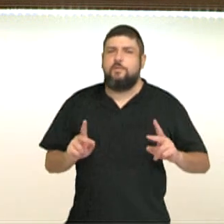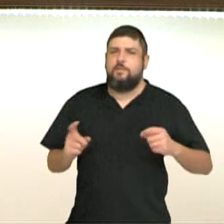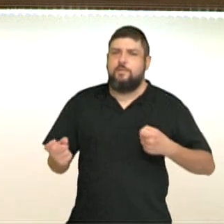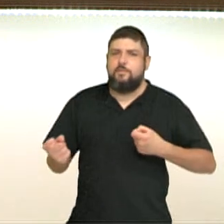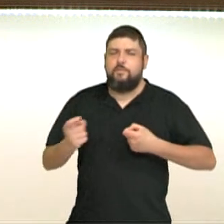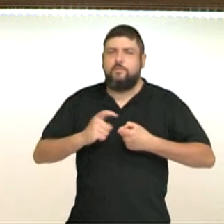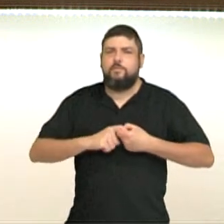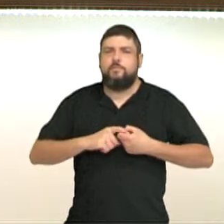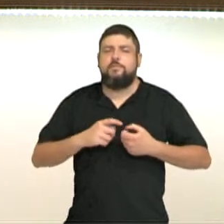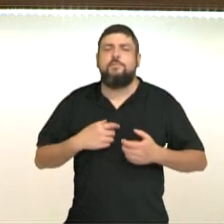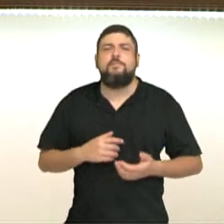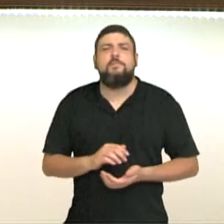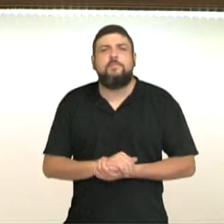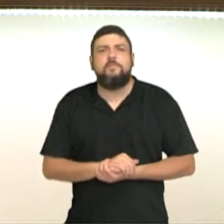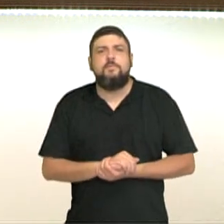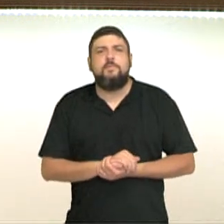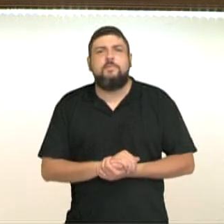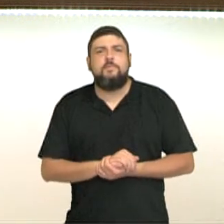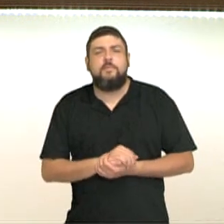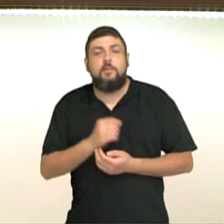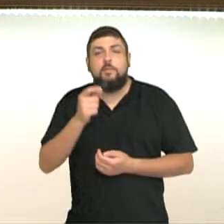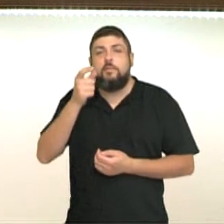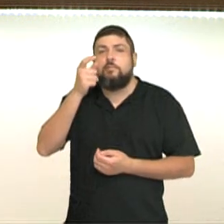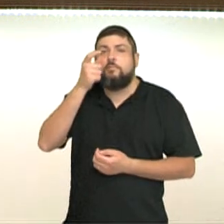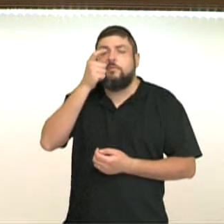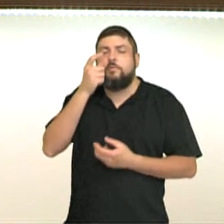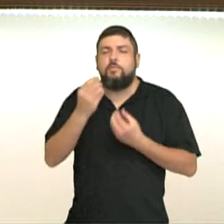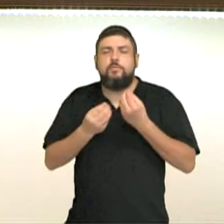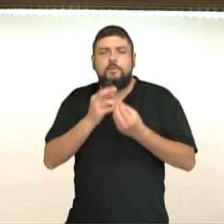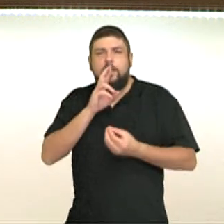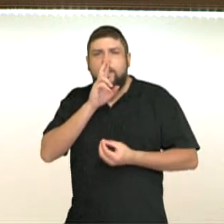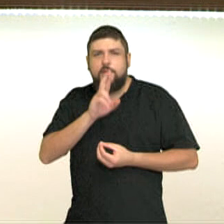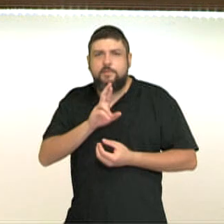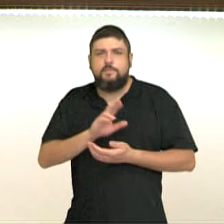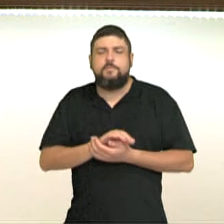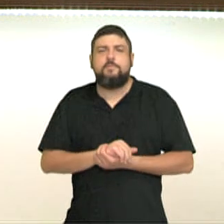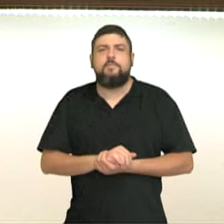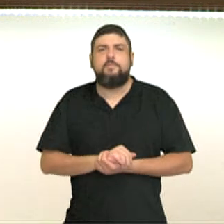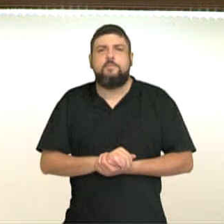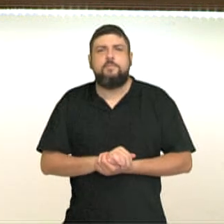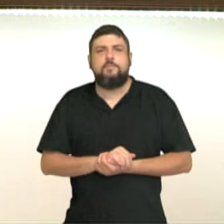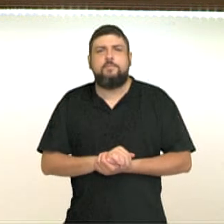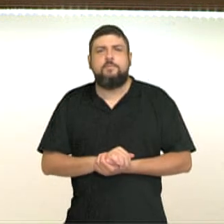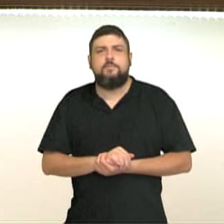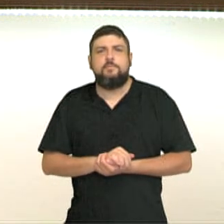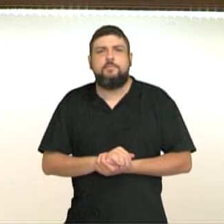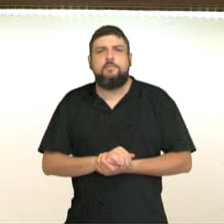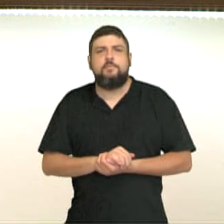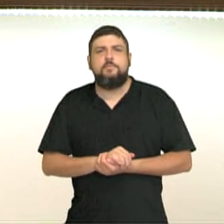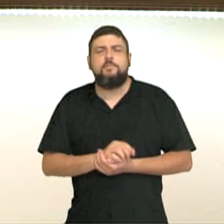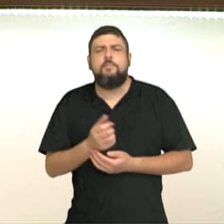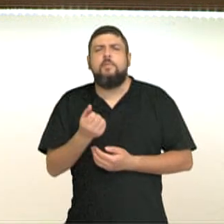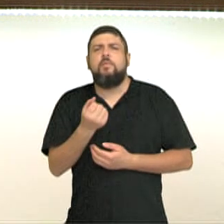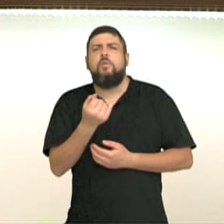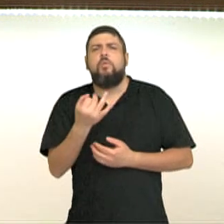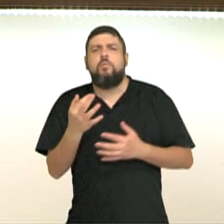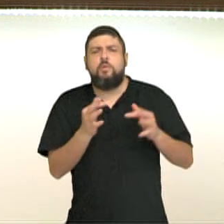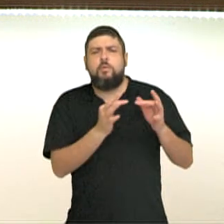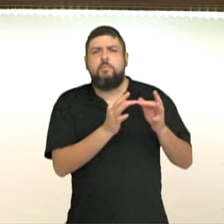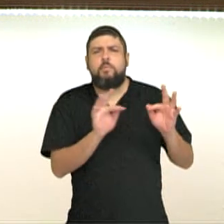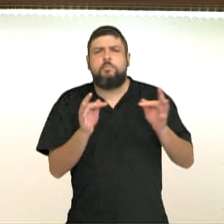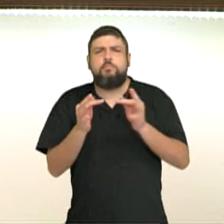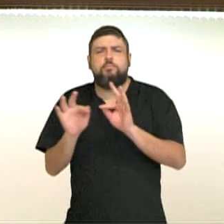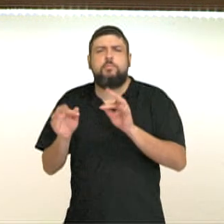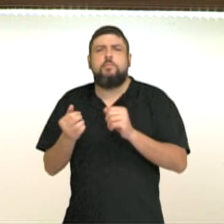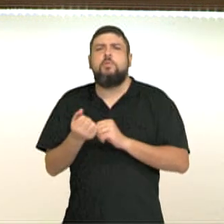Voltei, claro que voltei. Vamos conferir o gabarito da atividade? Olha só, quantas orações tem na frase? Então a frase